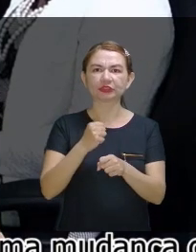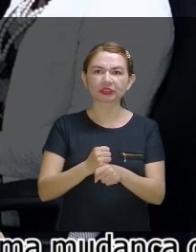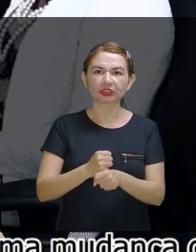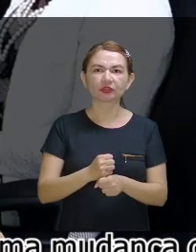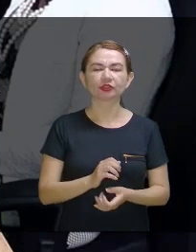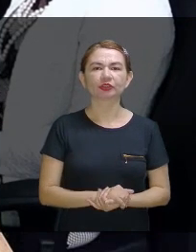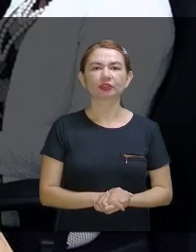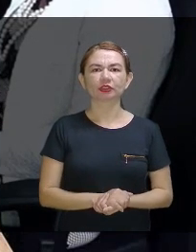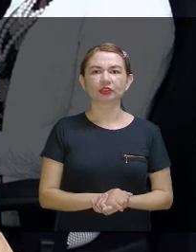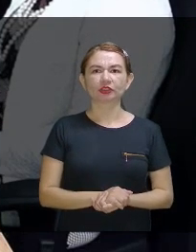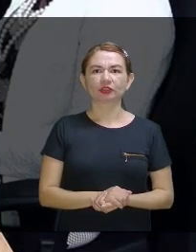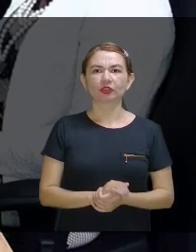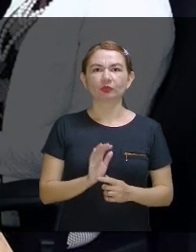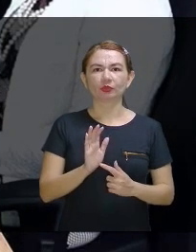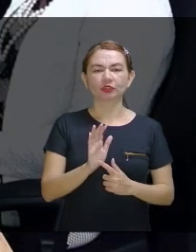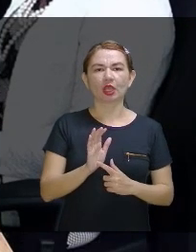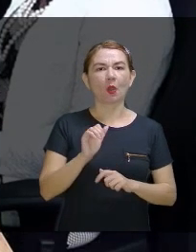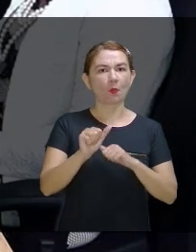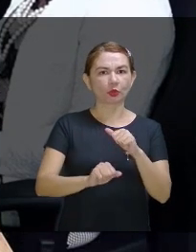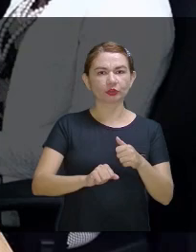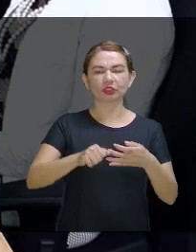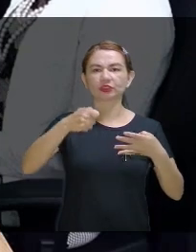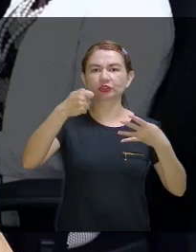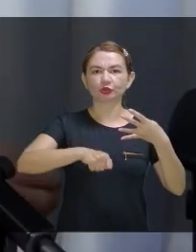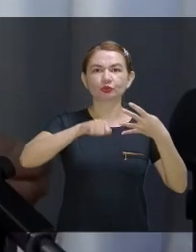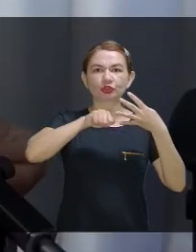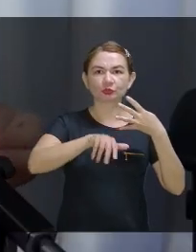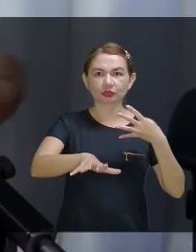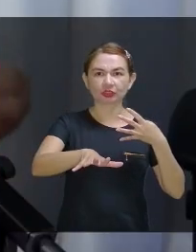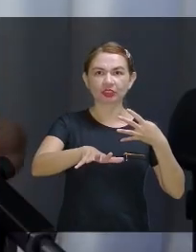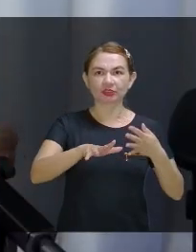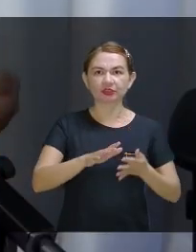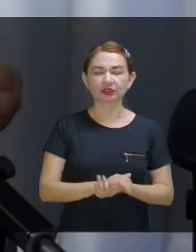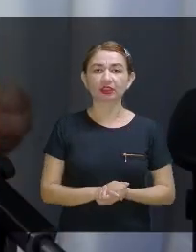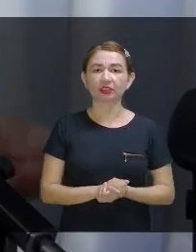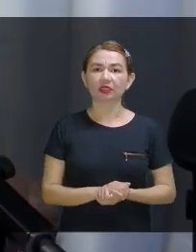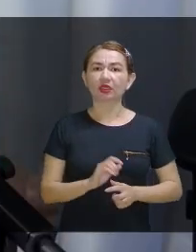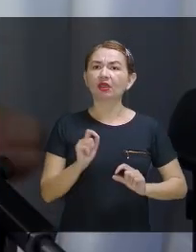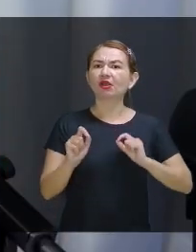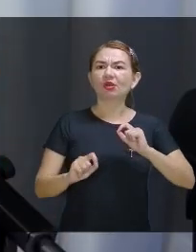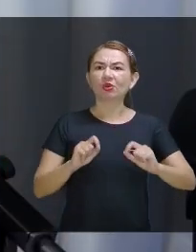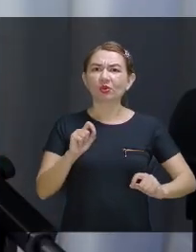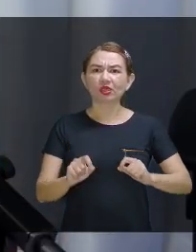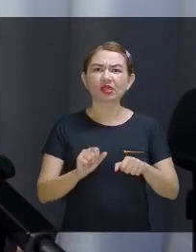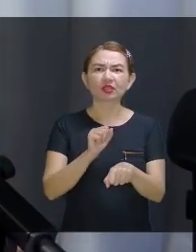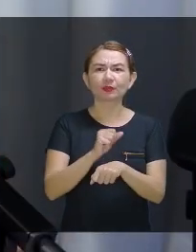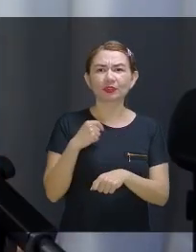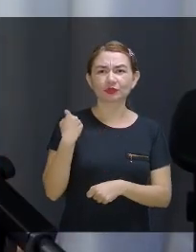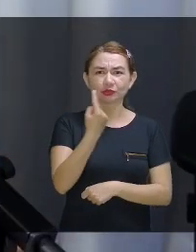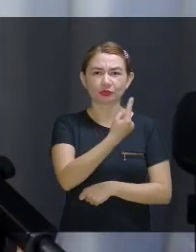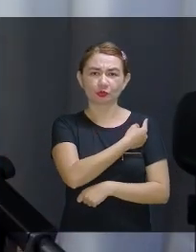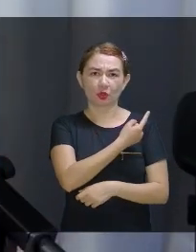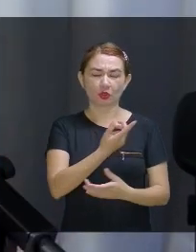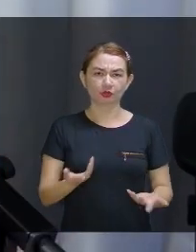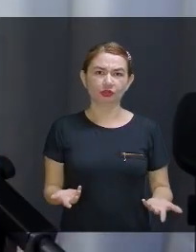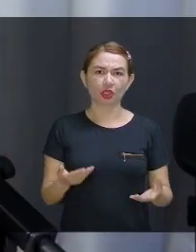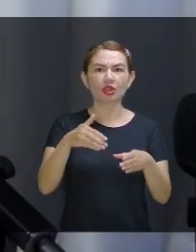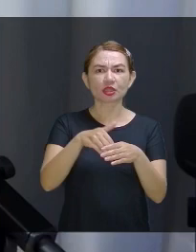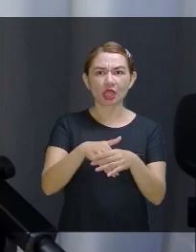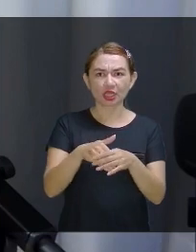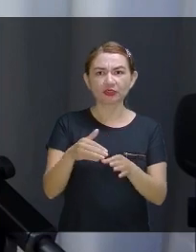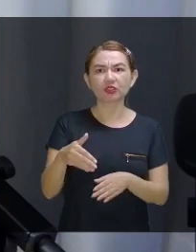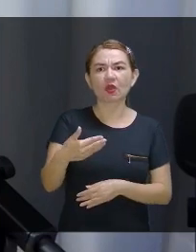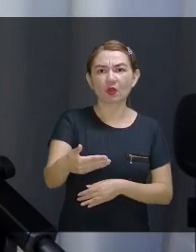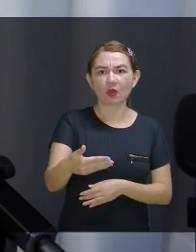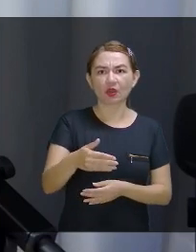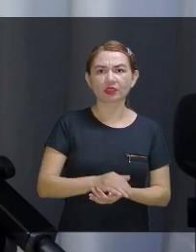de jurisprudência e mostrando a todos o que é que se espera de nós nesse próximo pleito. Questão de